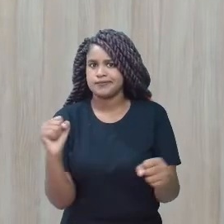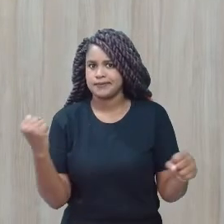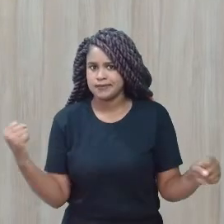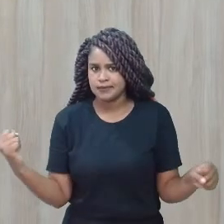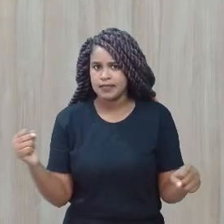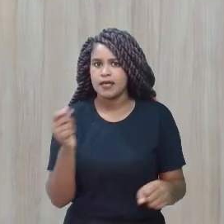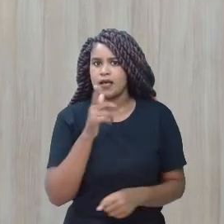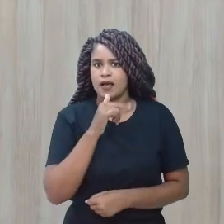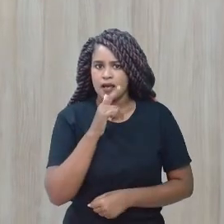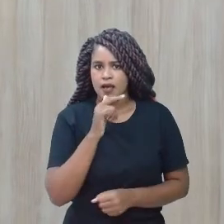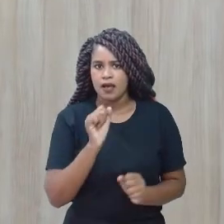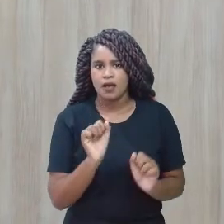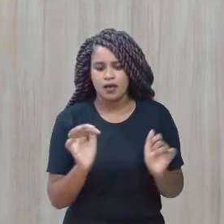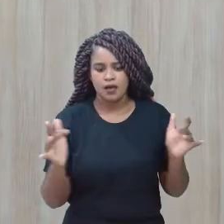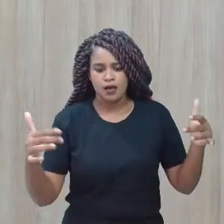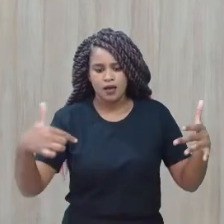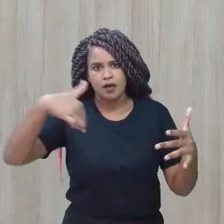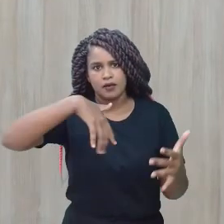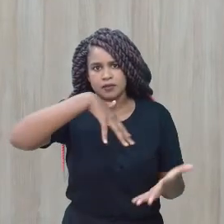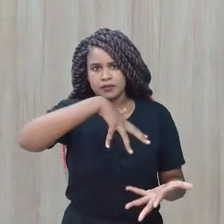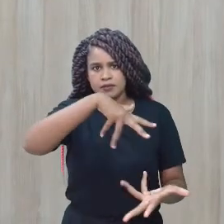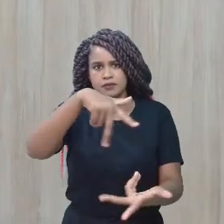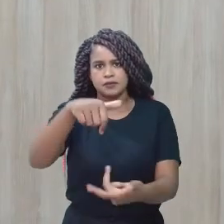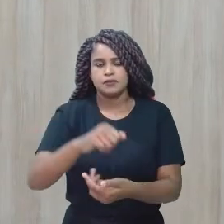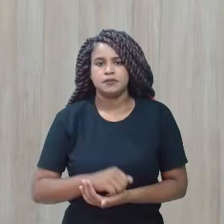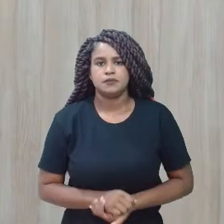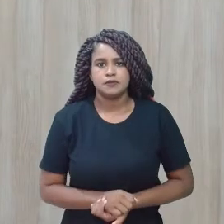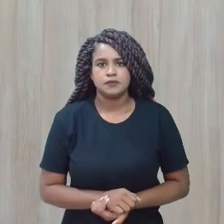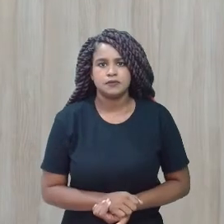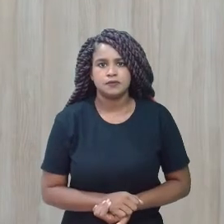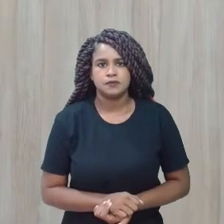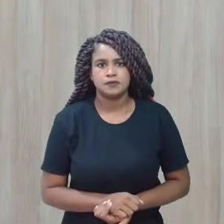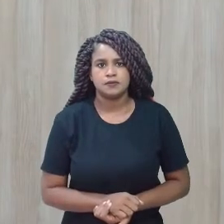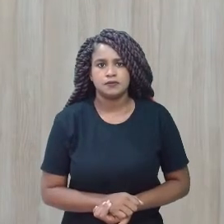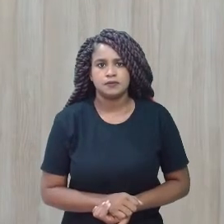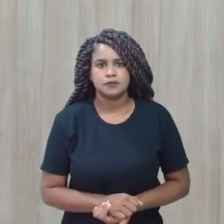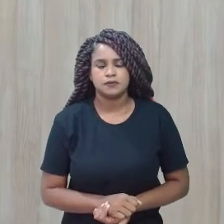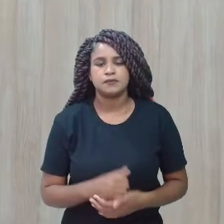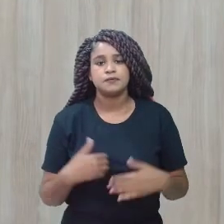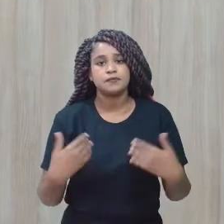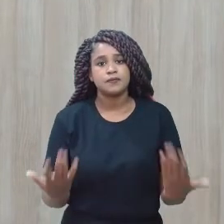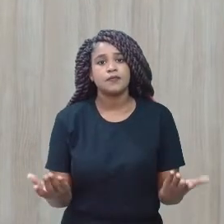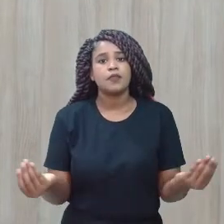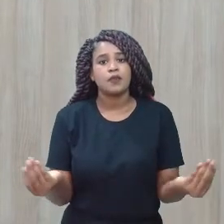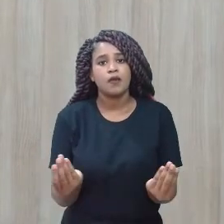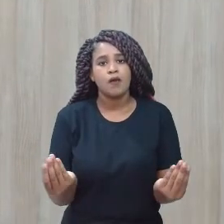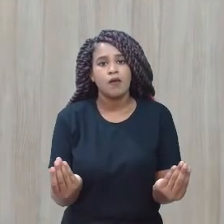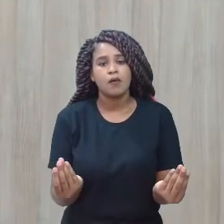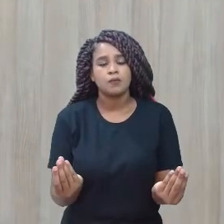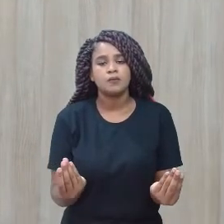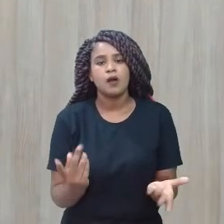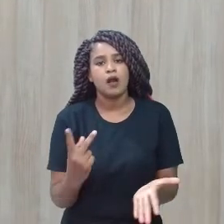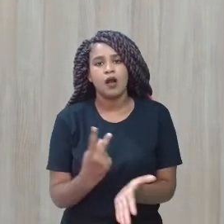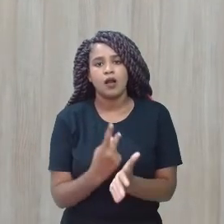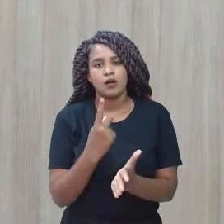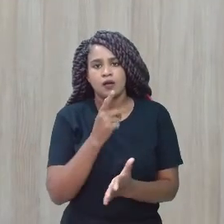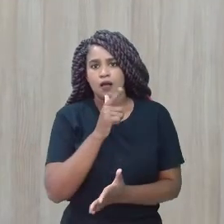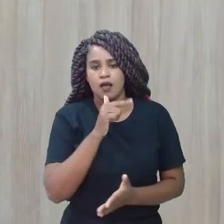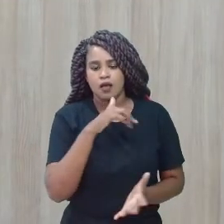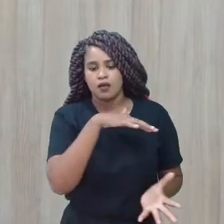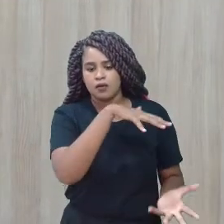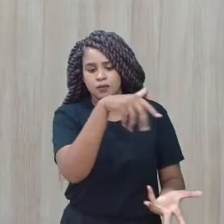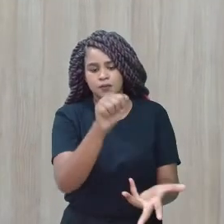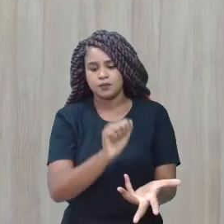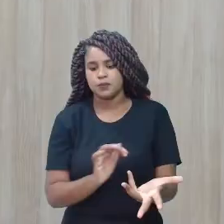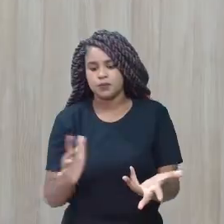que existe aqui no nosso planeta. Então, como é que se dá, né, a distribuição da água?